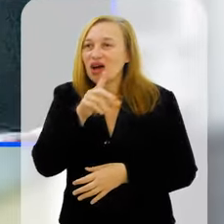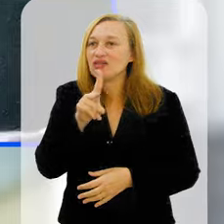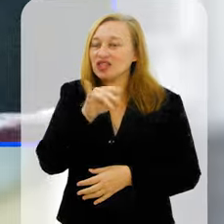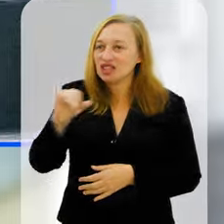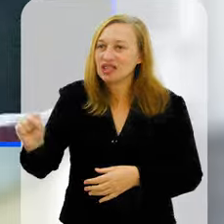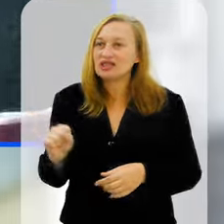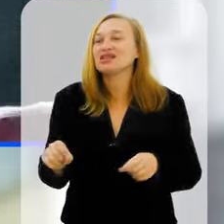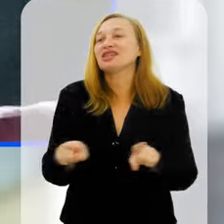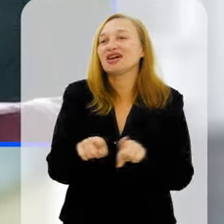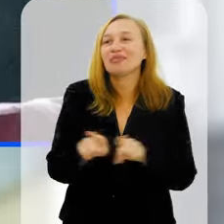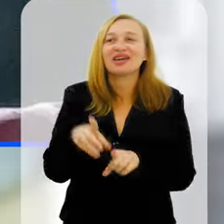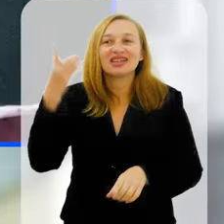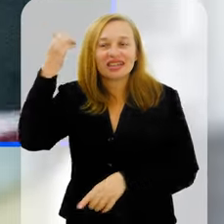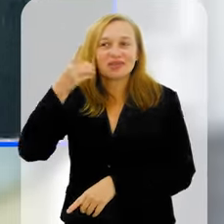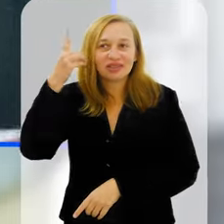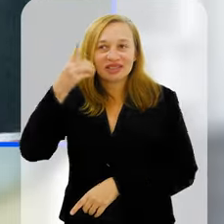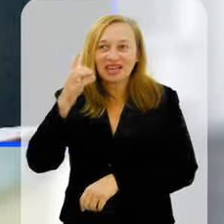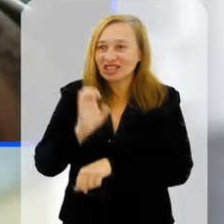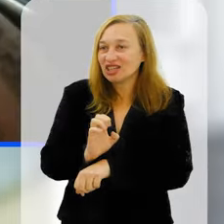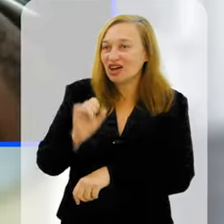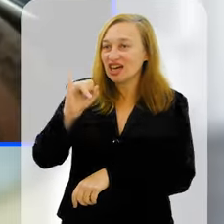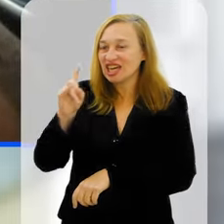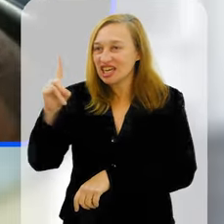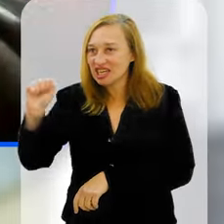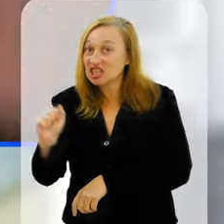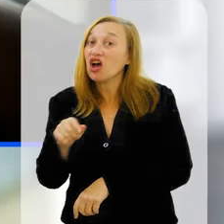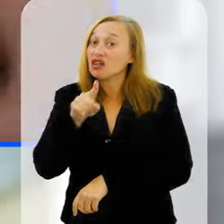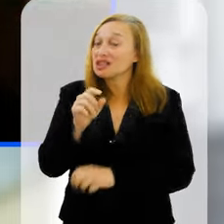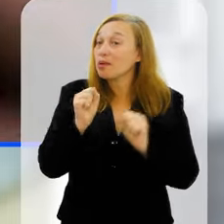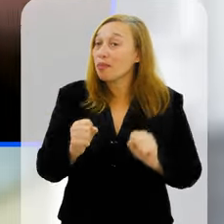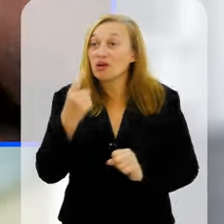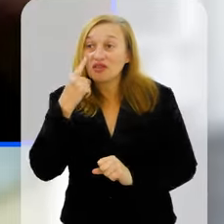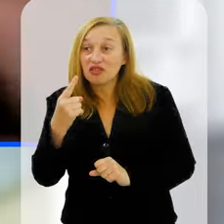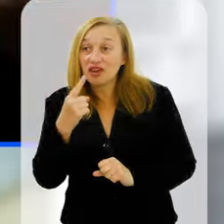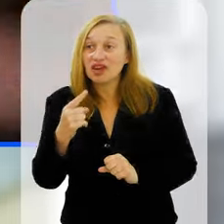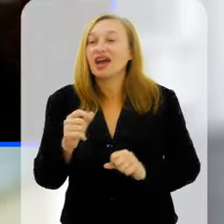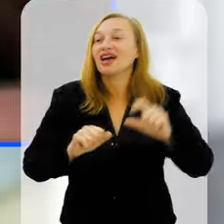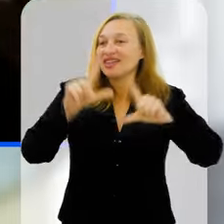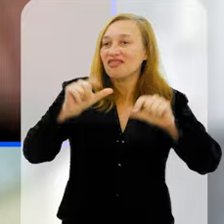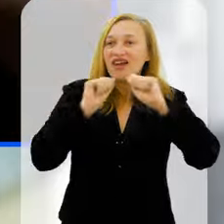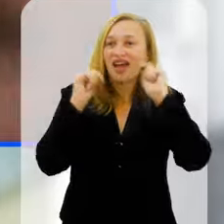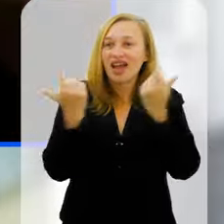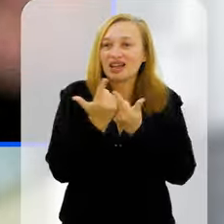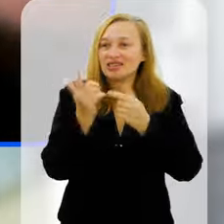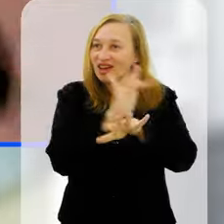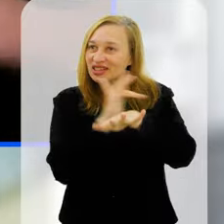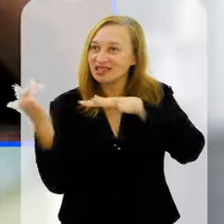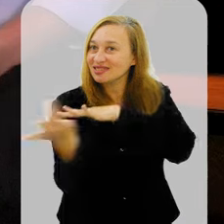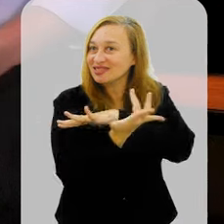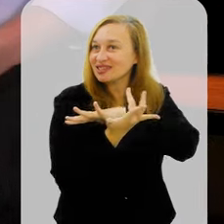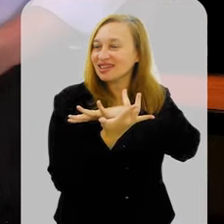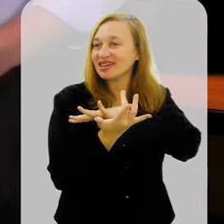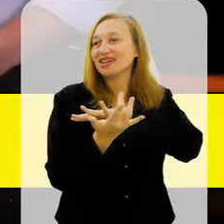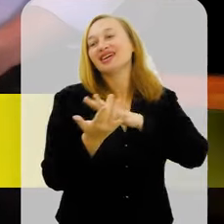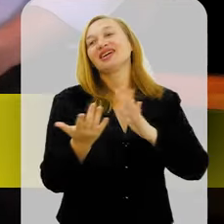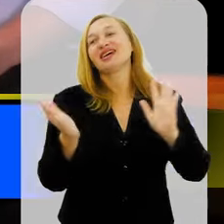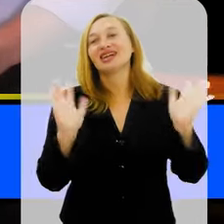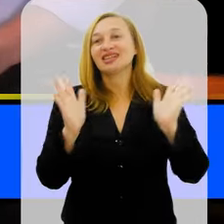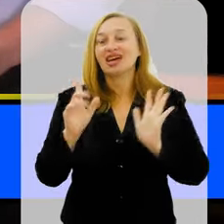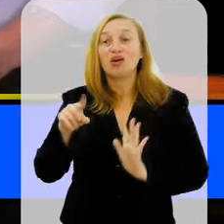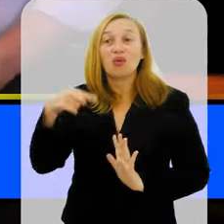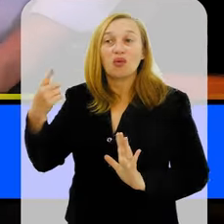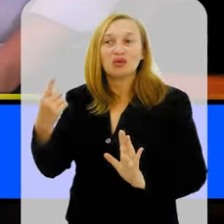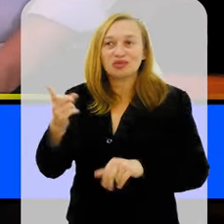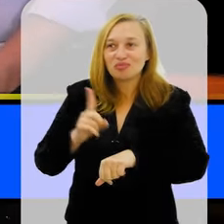da Causa Animal do Rio, Vinícius Cordeiro, e da deputada estadual Índia Armelau. Lembrando que você pode assistir a programação da TV